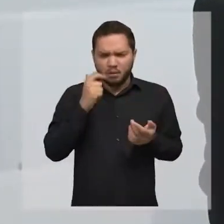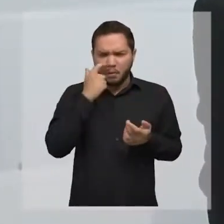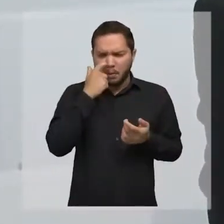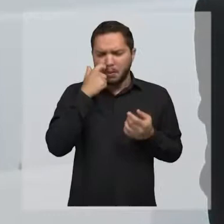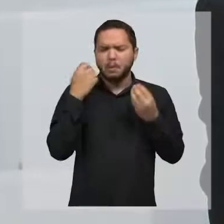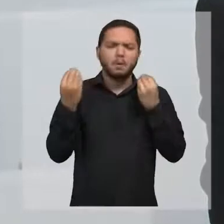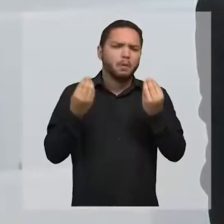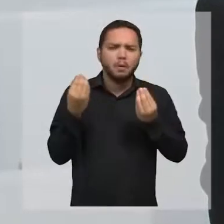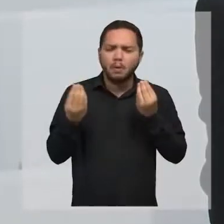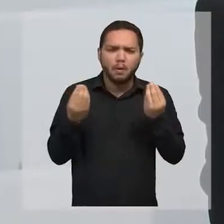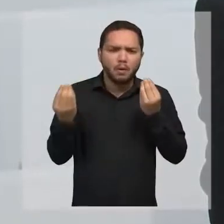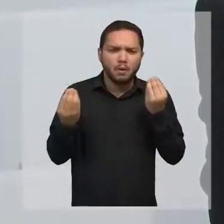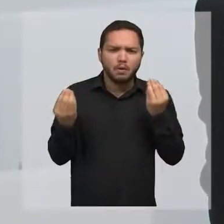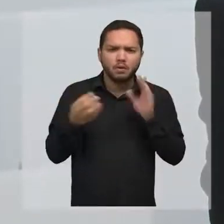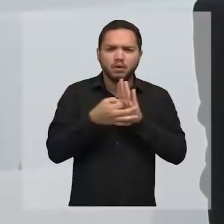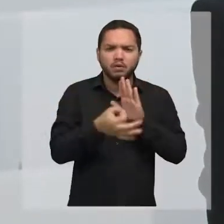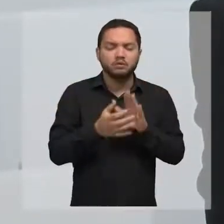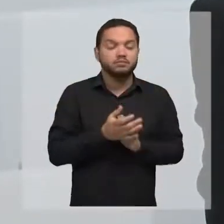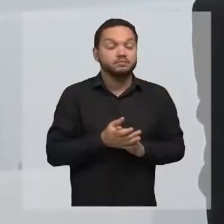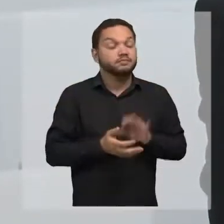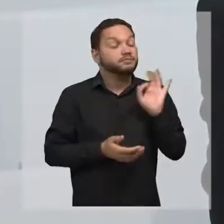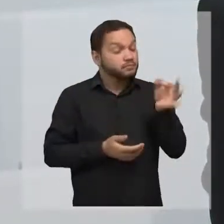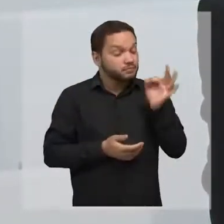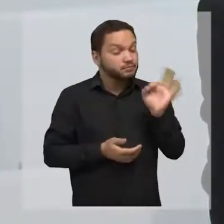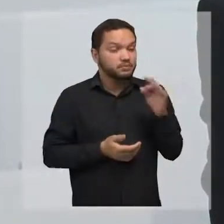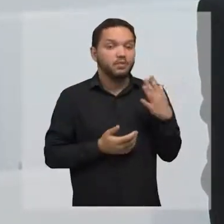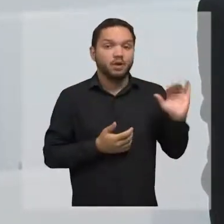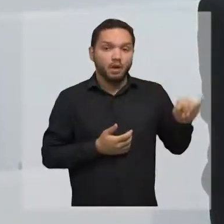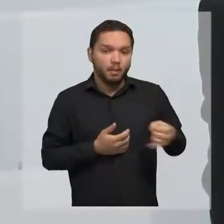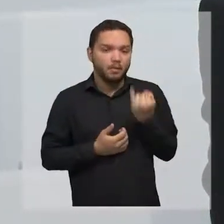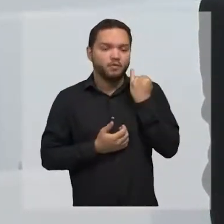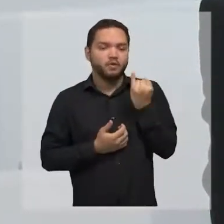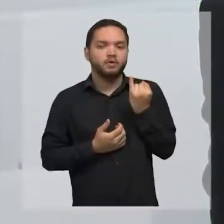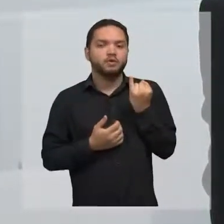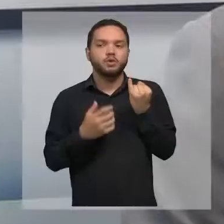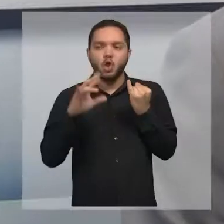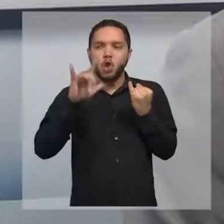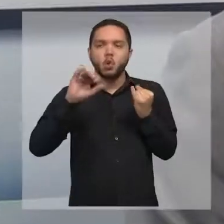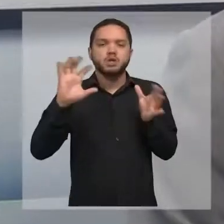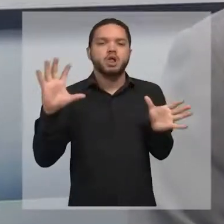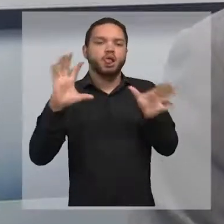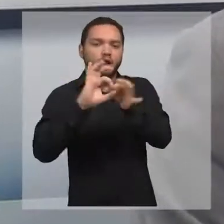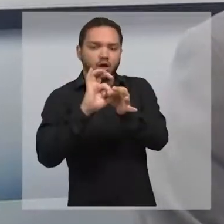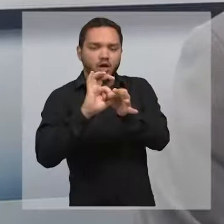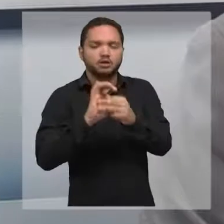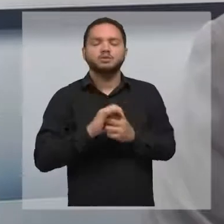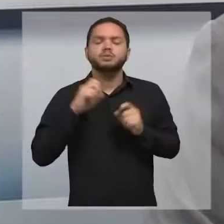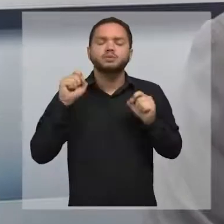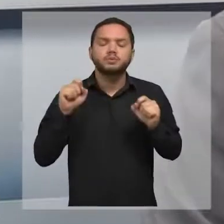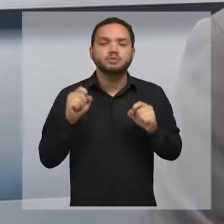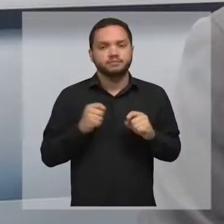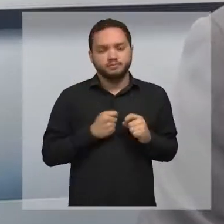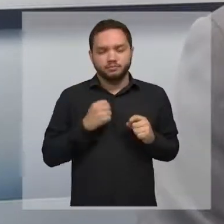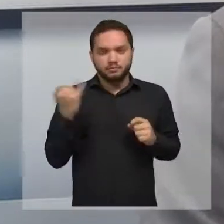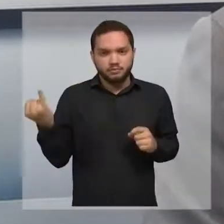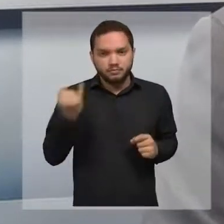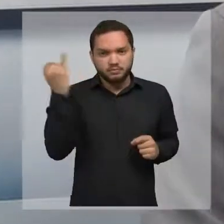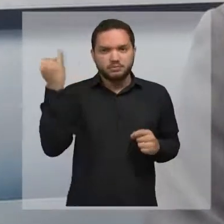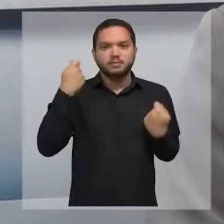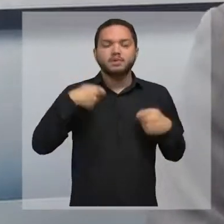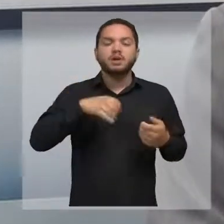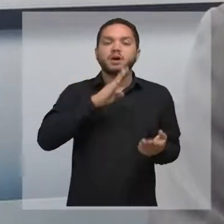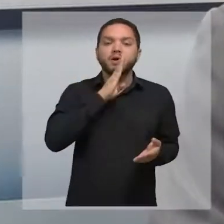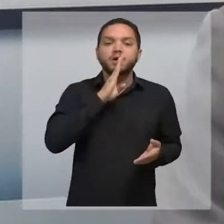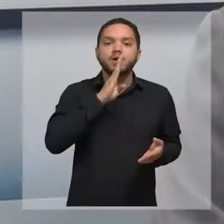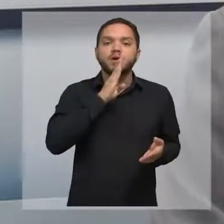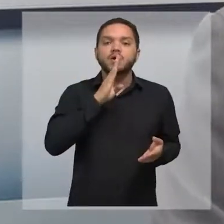diferenciada, a indicação? Isso, Paulo. Aproveitando o que nosso amigo Luiz falou, é importante